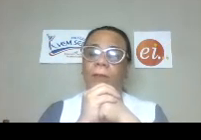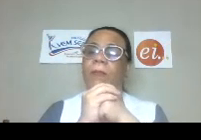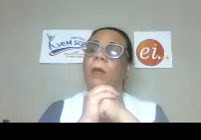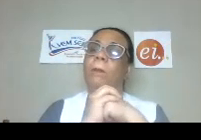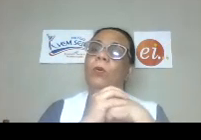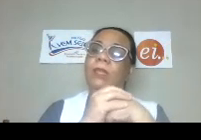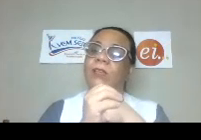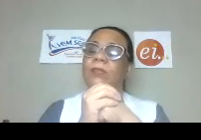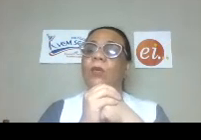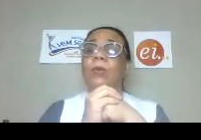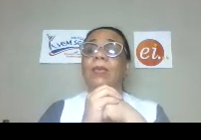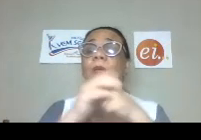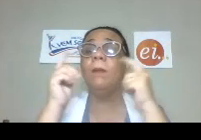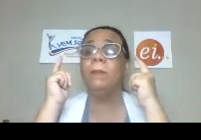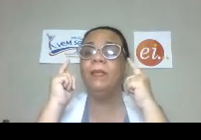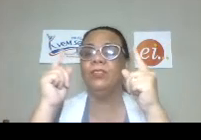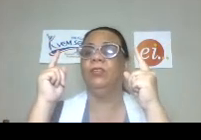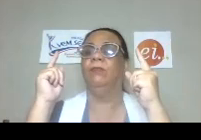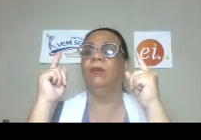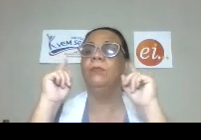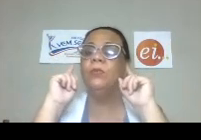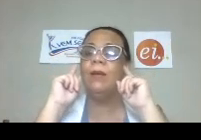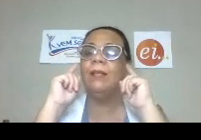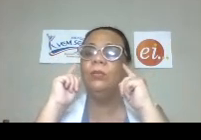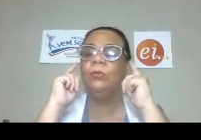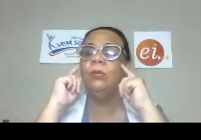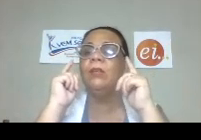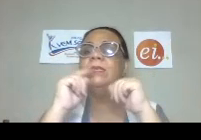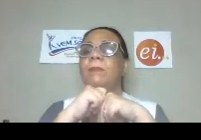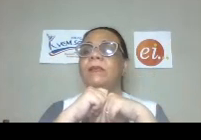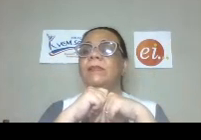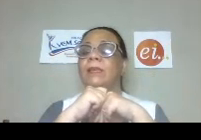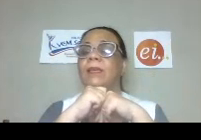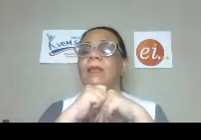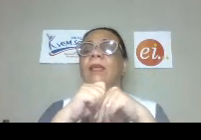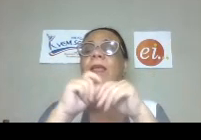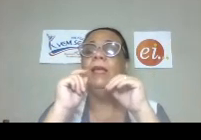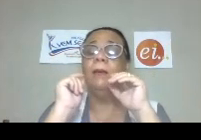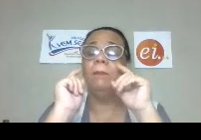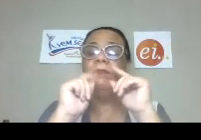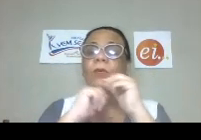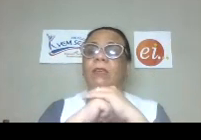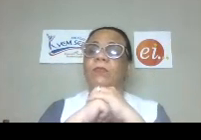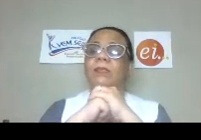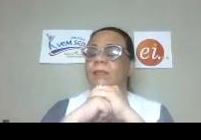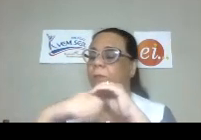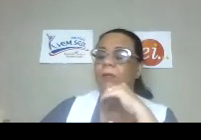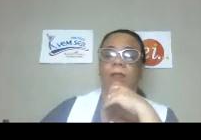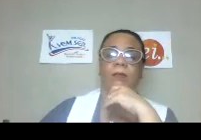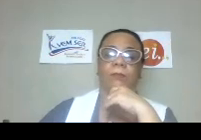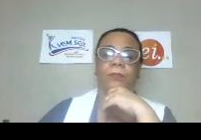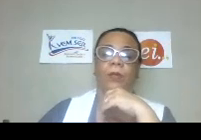ao fim. Por isso, tem o que eu aprendi. Vamos guardar tudo na nossa cabecinha para ver o que